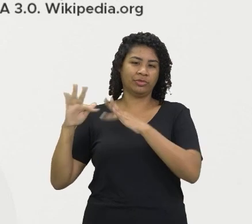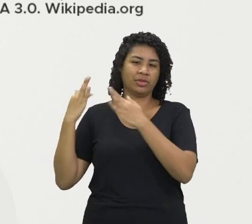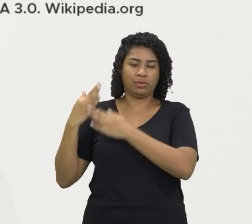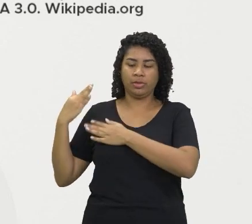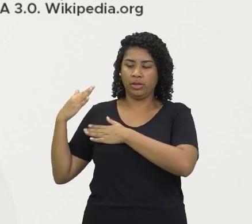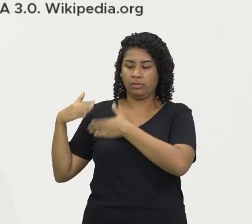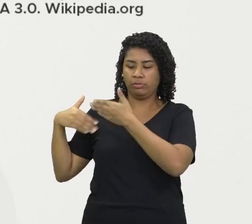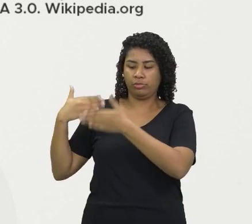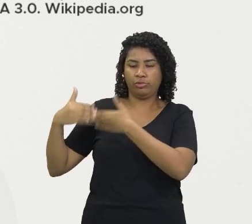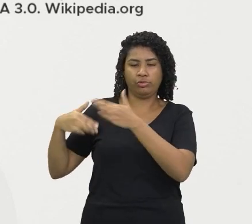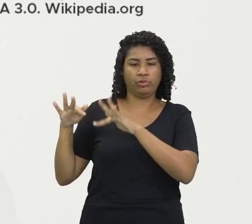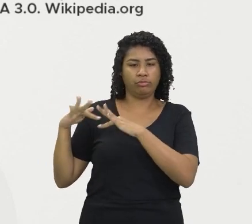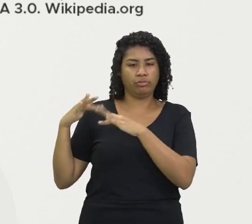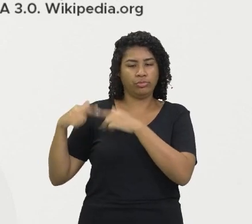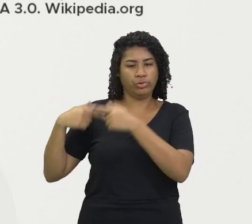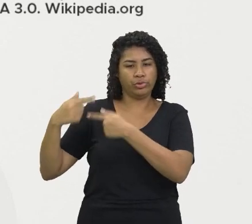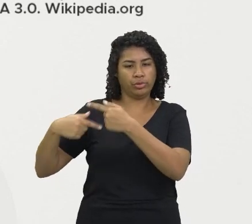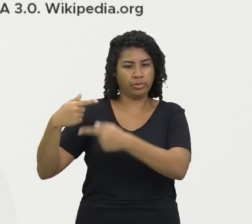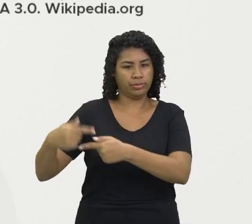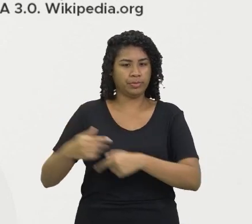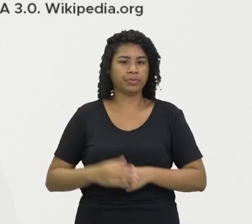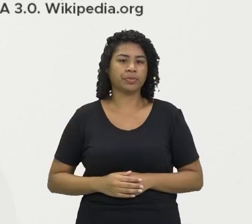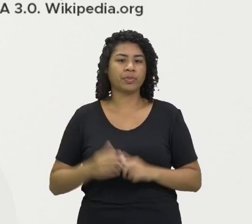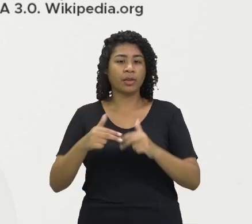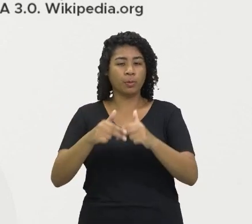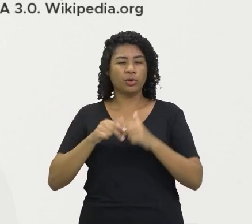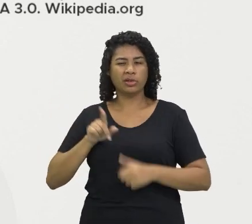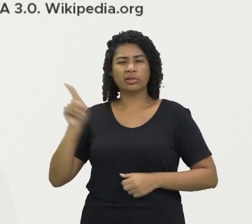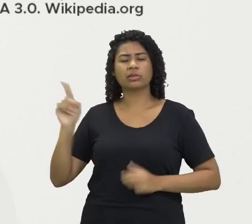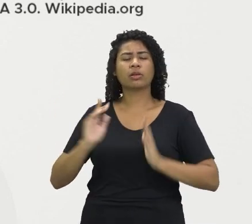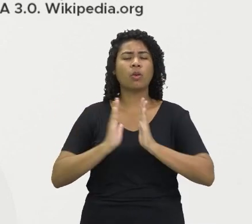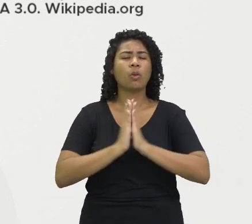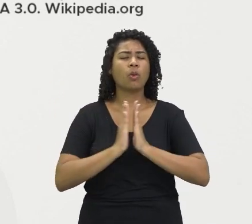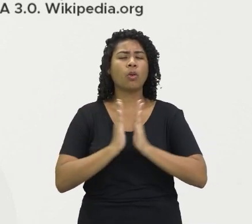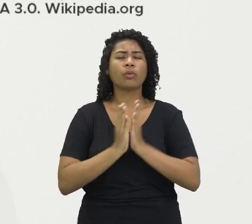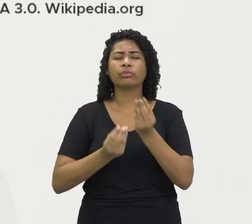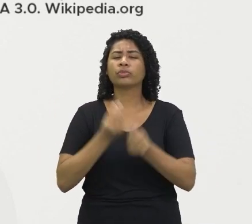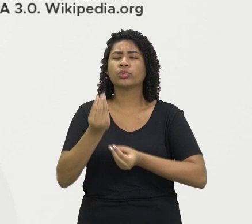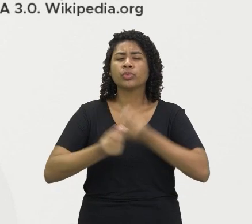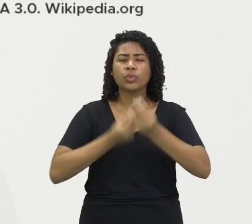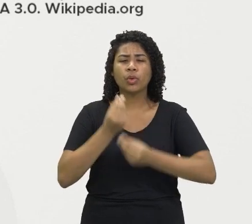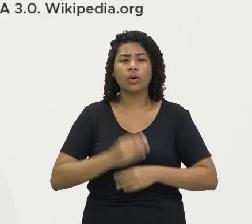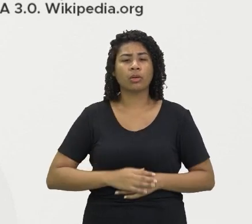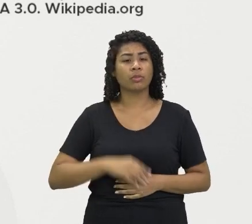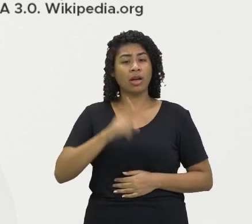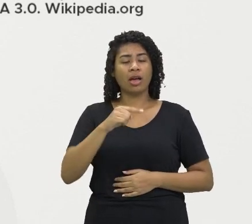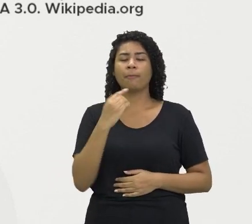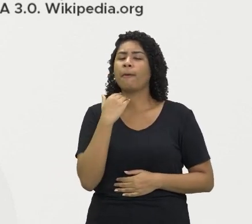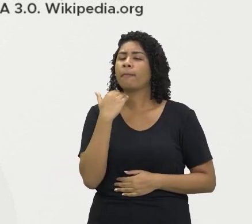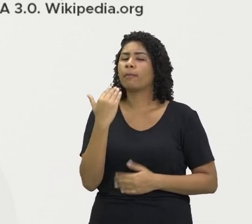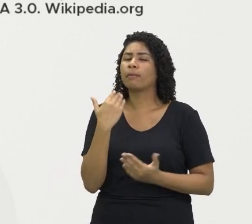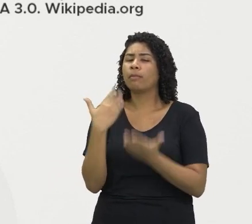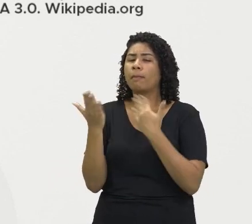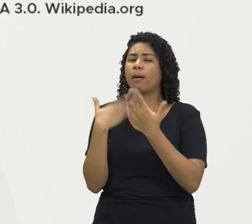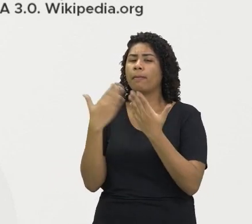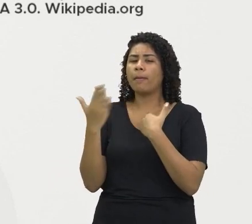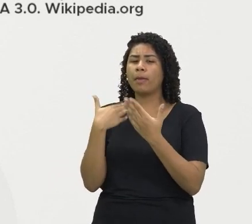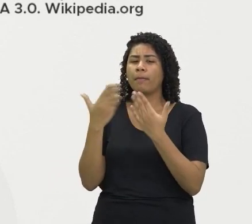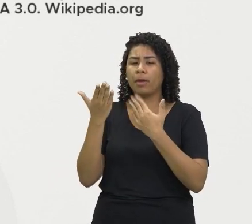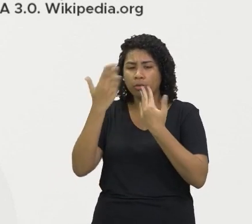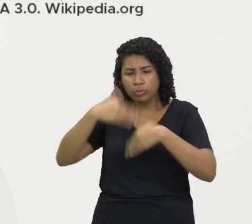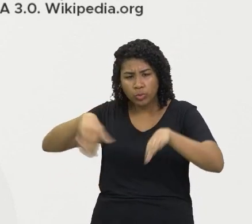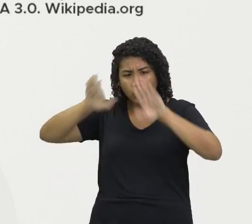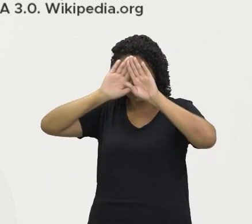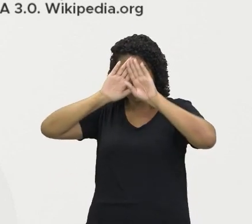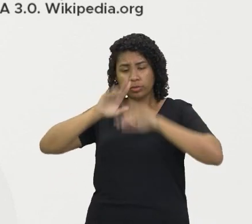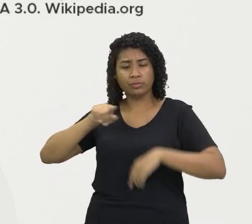nós podemos ver que a oração no candomblé é um diálogo com o seu orixá, com o seu ancestral, que pode